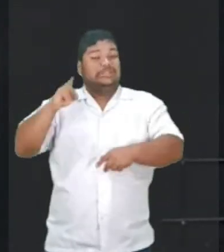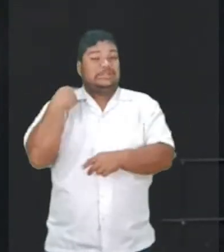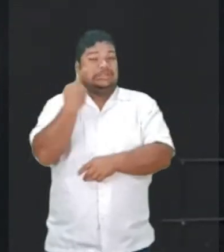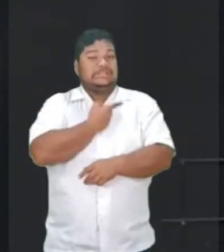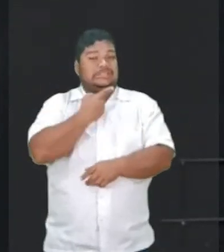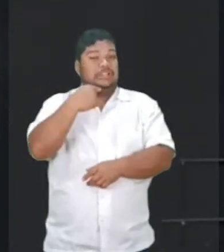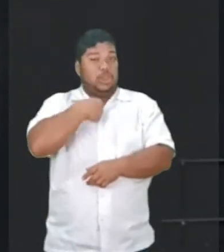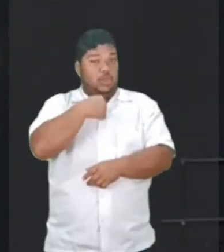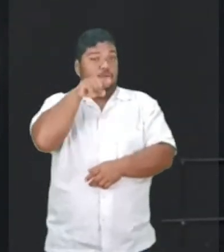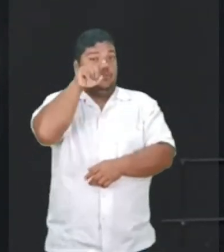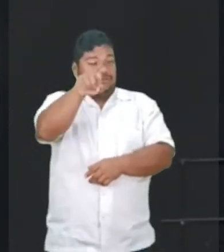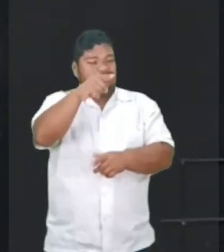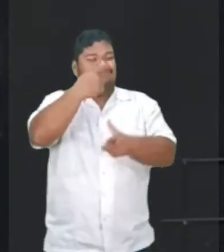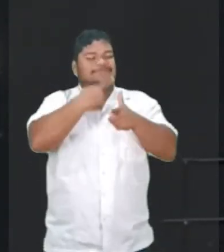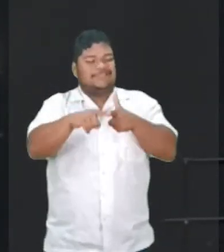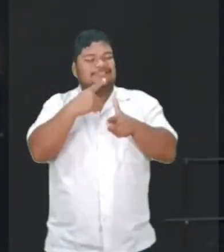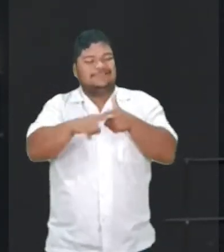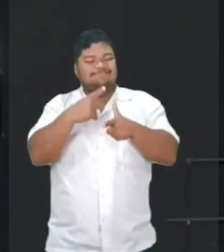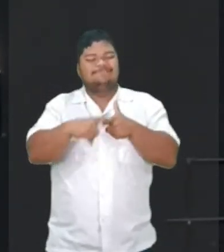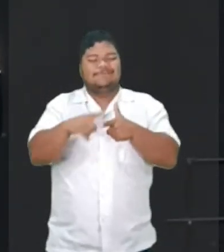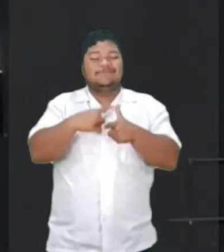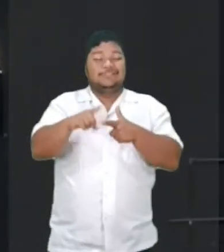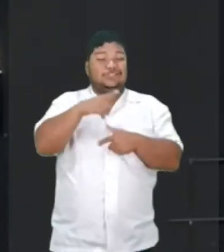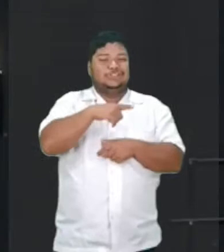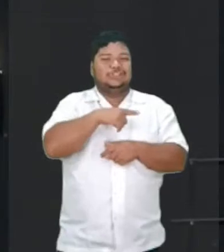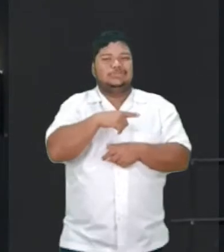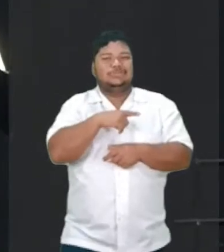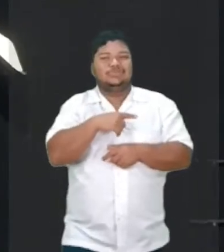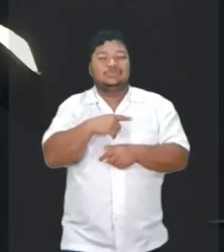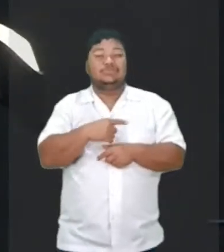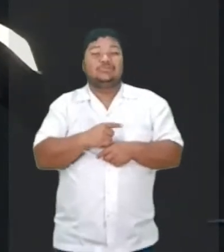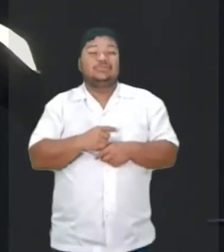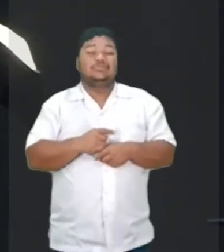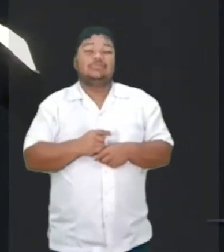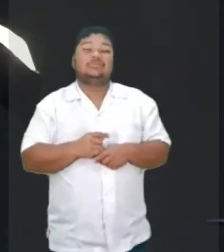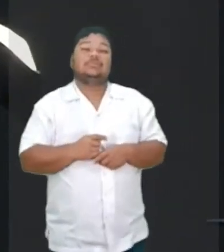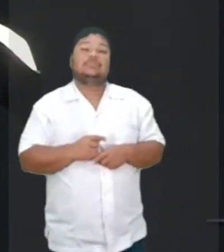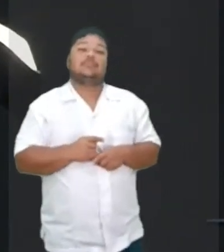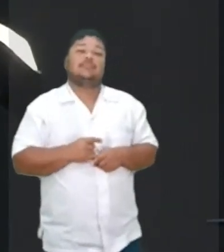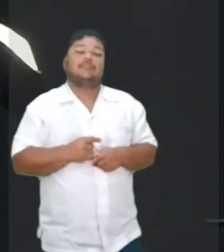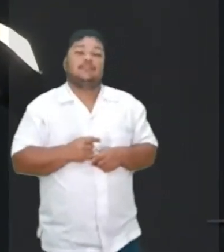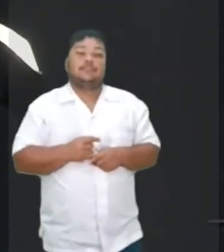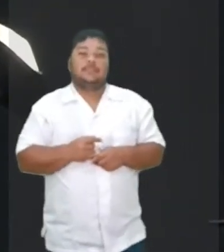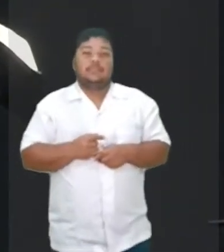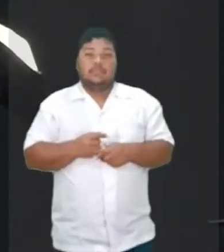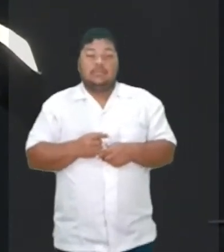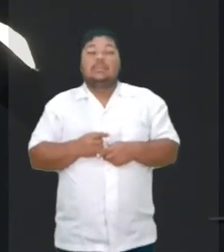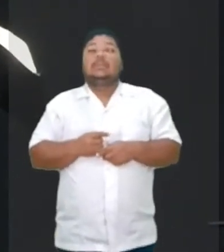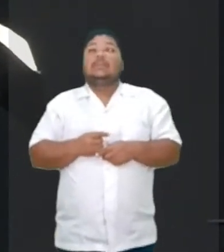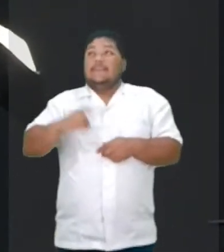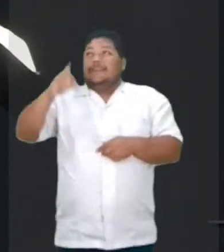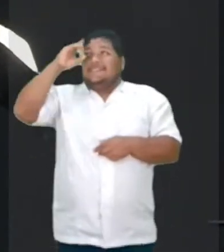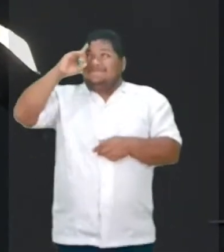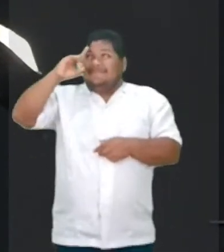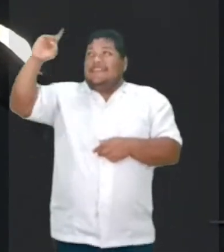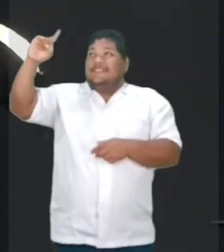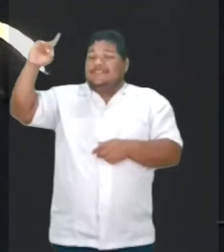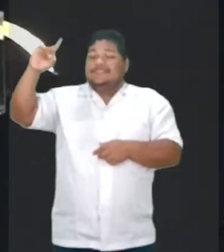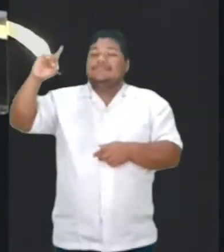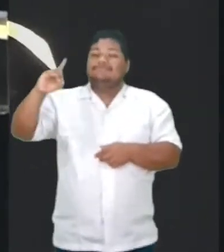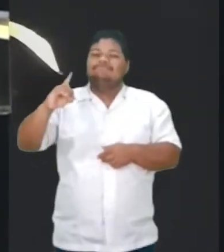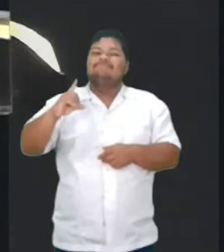O mínimo que nós temos que entender, que há a permissividade de Deus diante